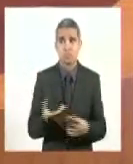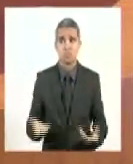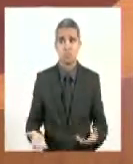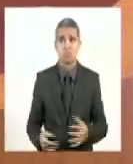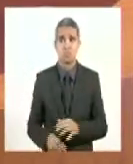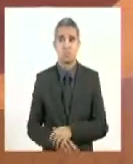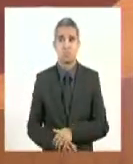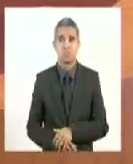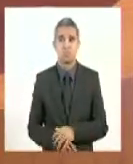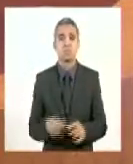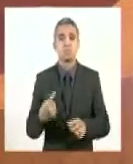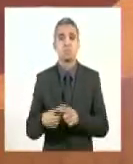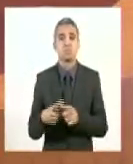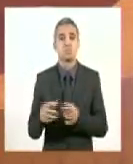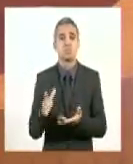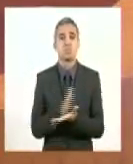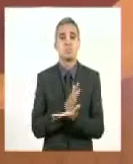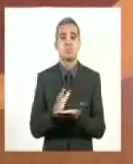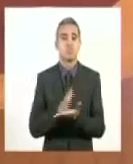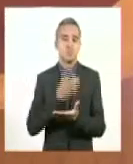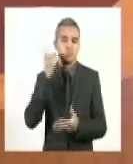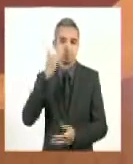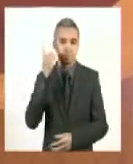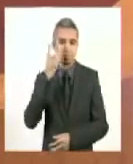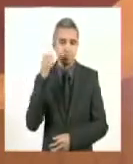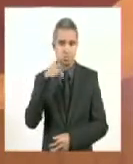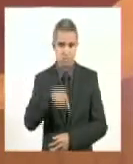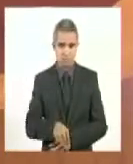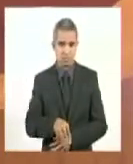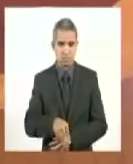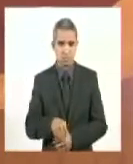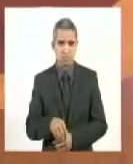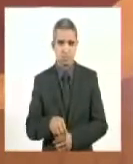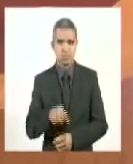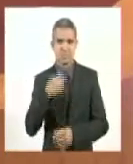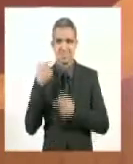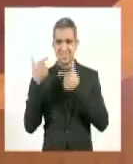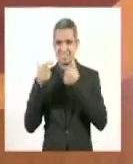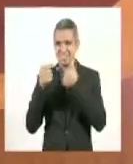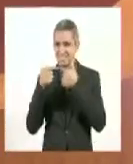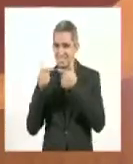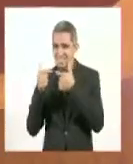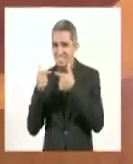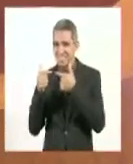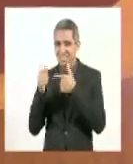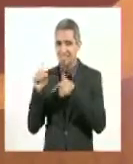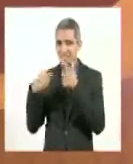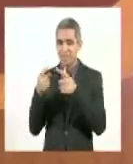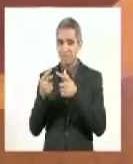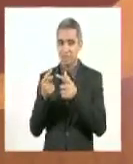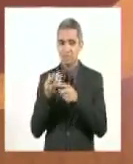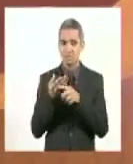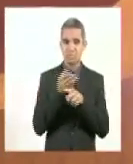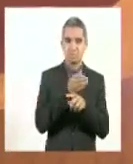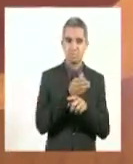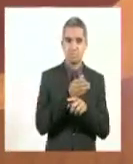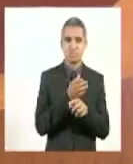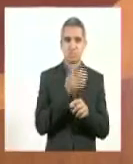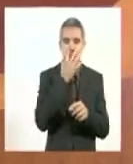ao contrário de muitos deputados dessa casa que sorriem na frente e por trás falam mal, eu não sou desse